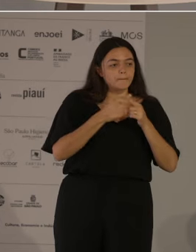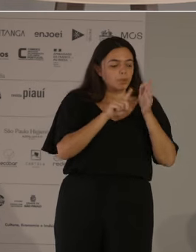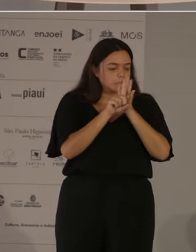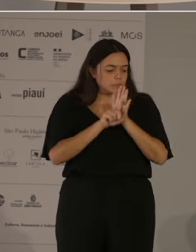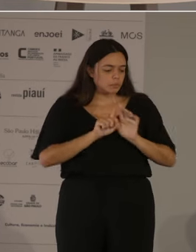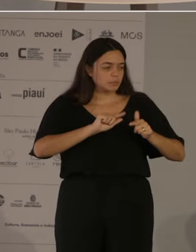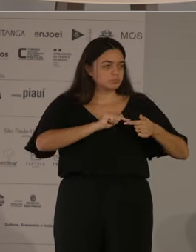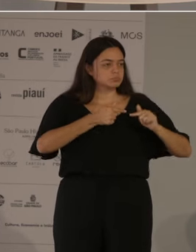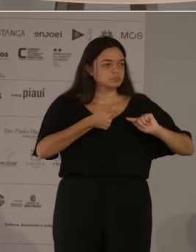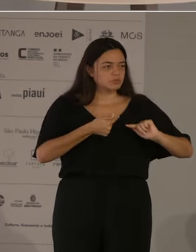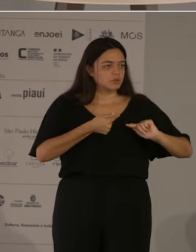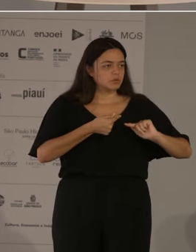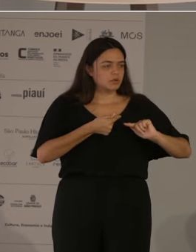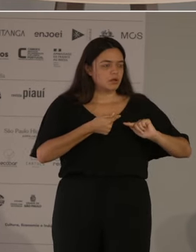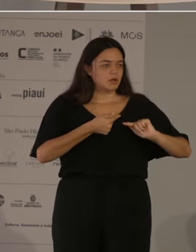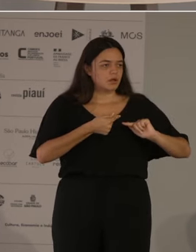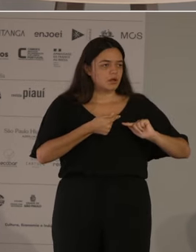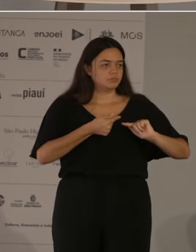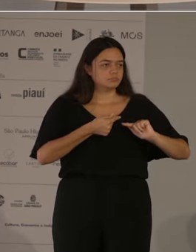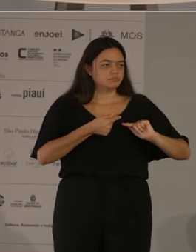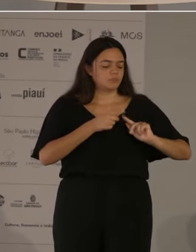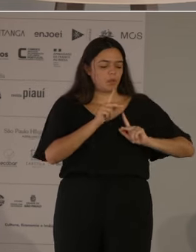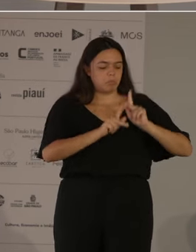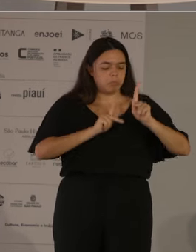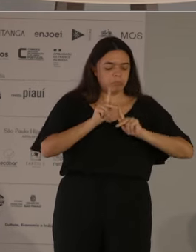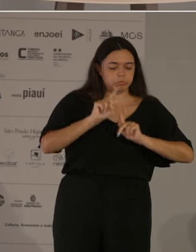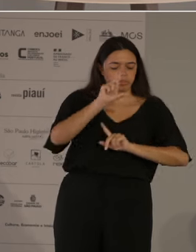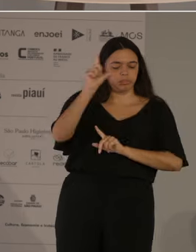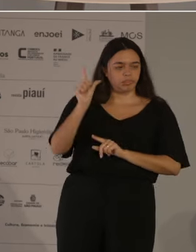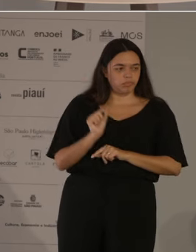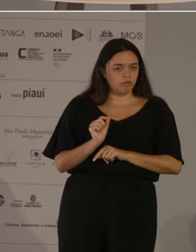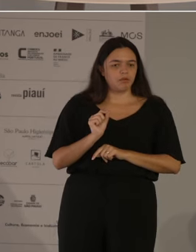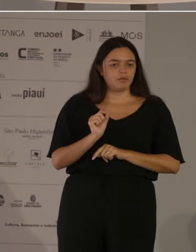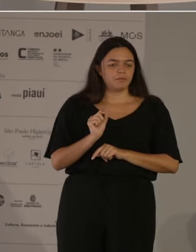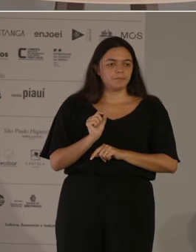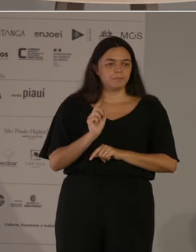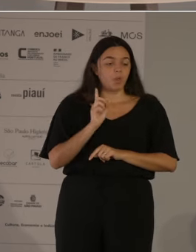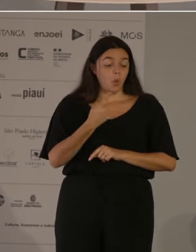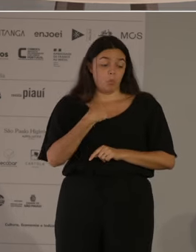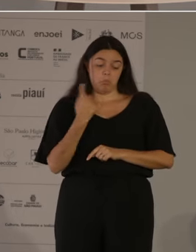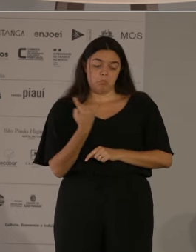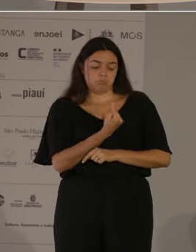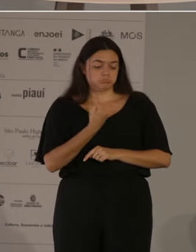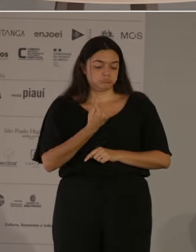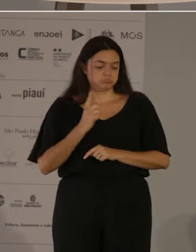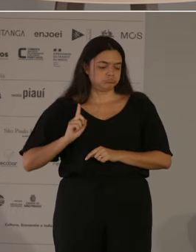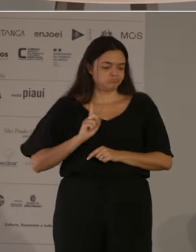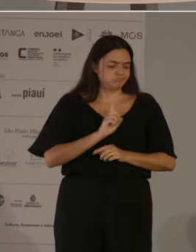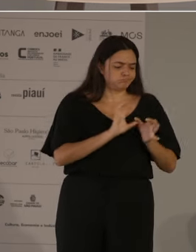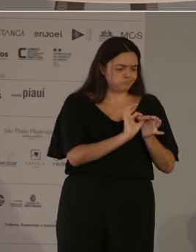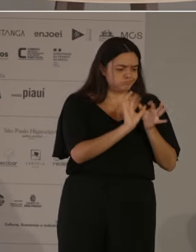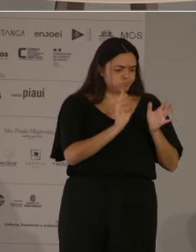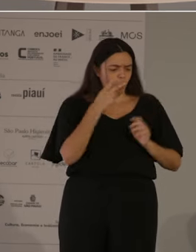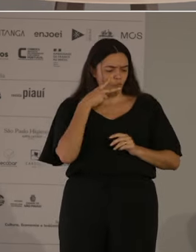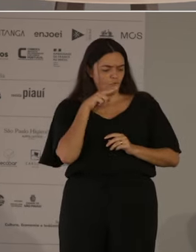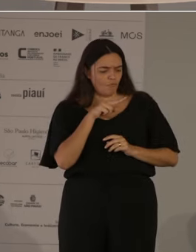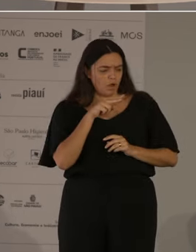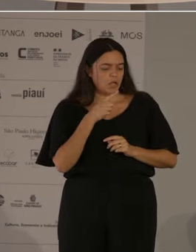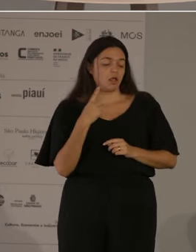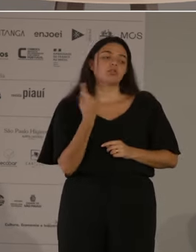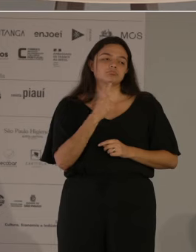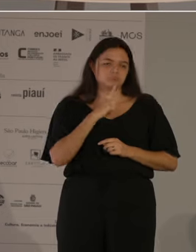das populações africanas nas populações de primeiros americanos, às quais a gente tem acesso. Né? Vamos dizer que é importante dizer que a gente tem uma limitação